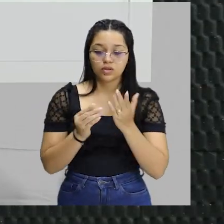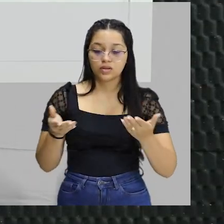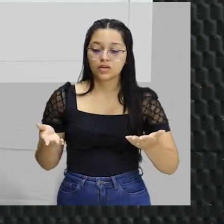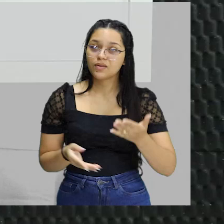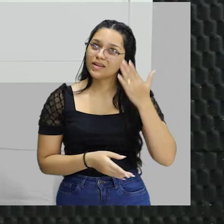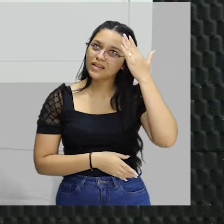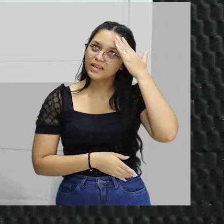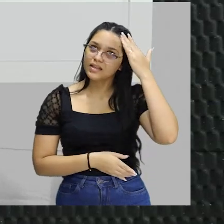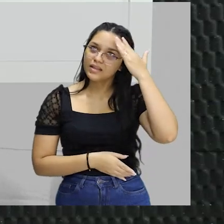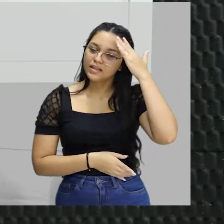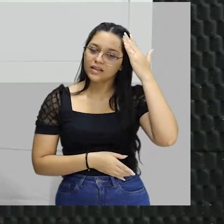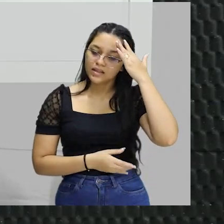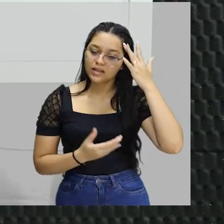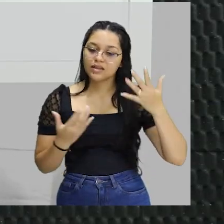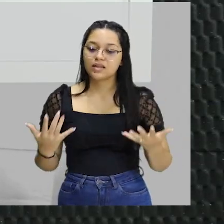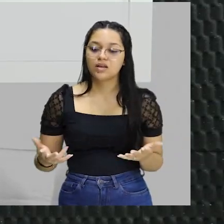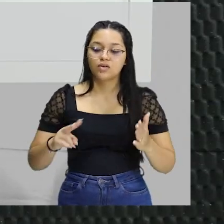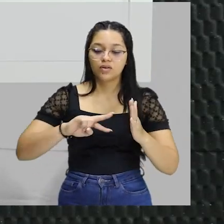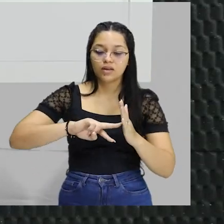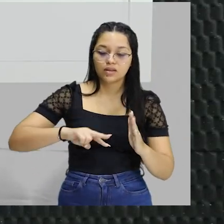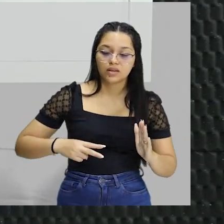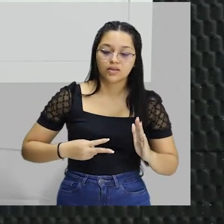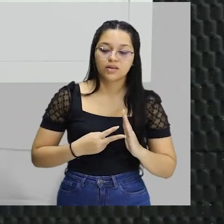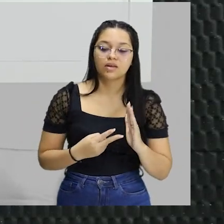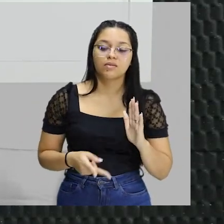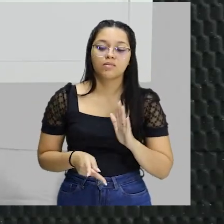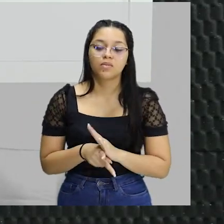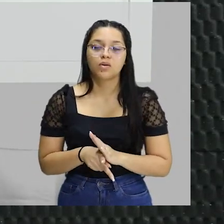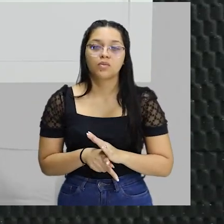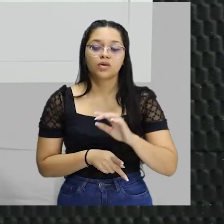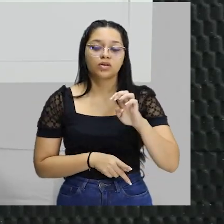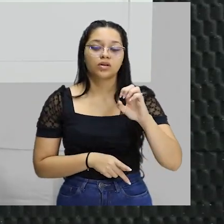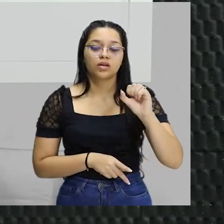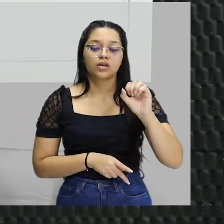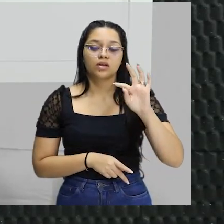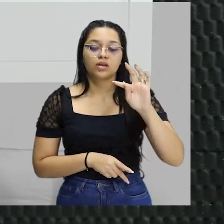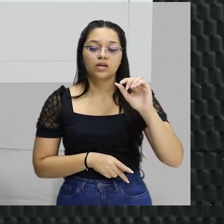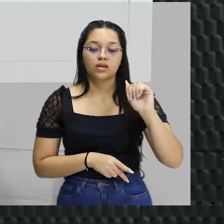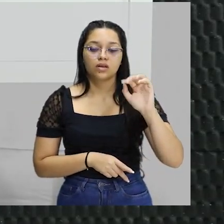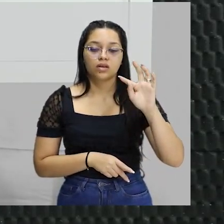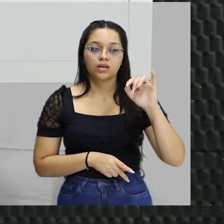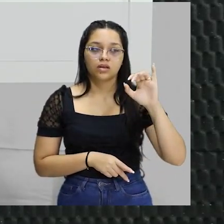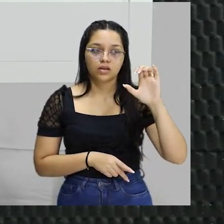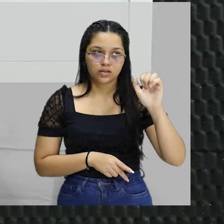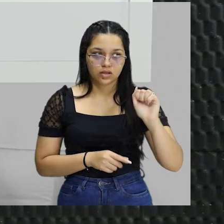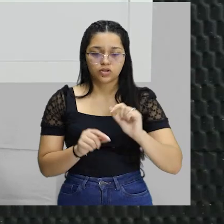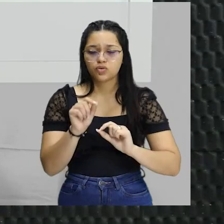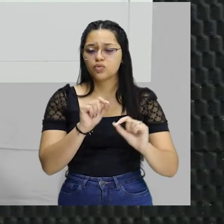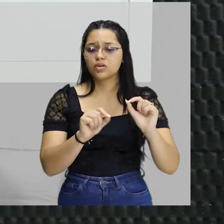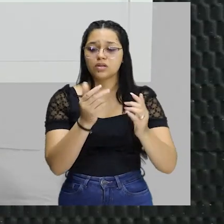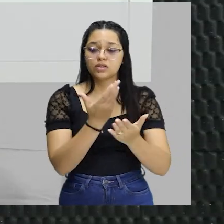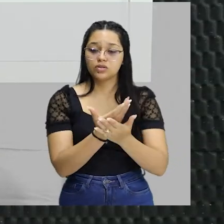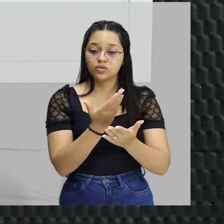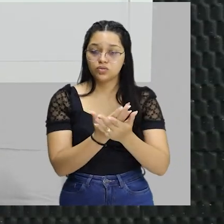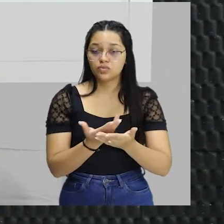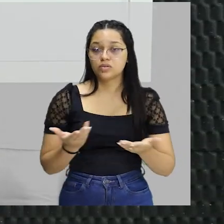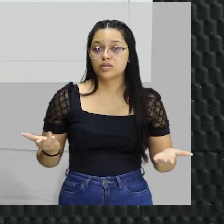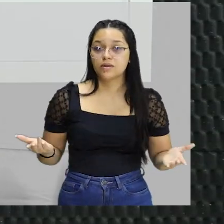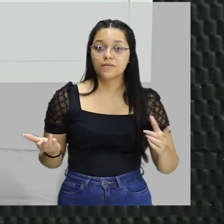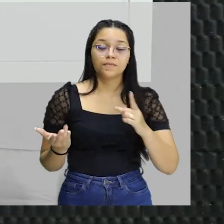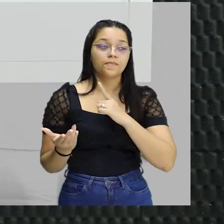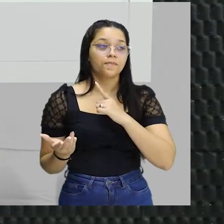entender aqui primeiro o que é essa parte de estática, né? O que que estuda a estática, certo? Então nós estamos entrando